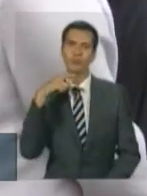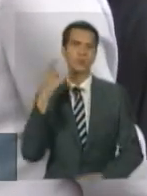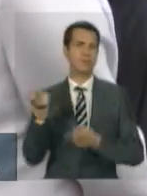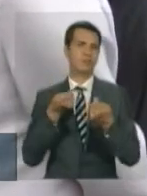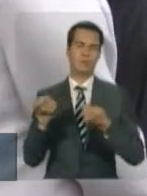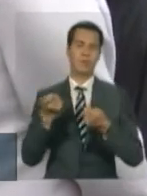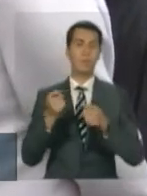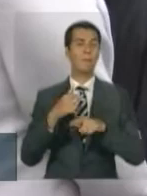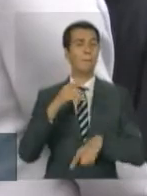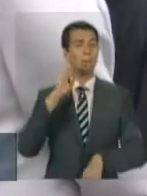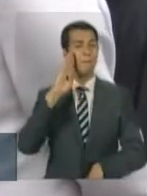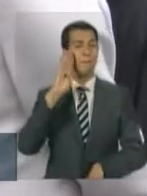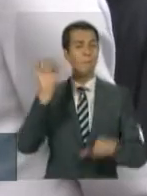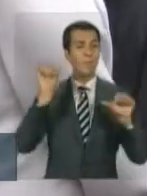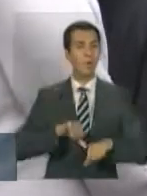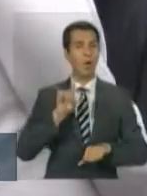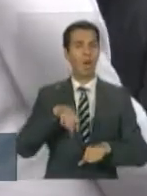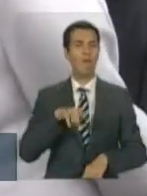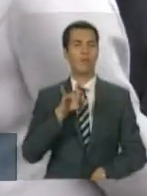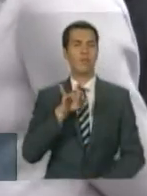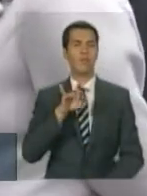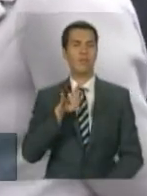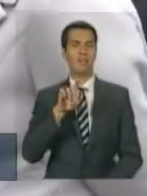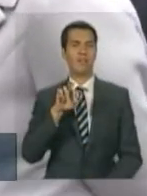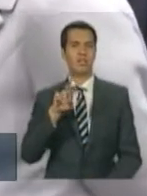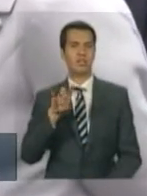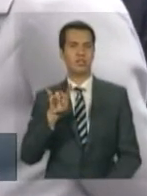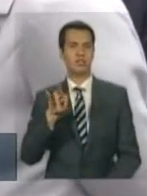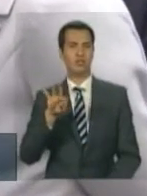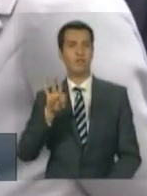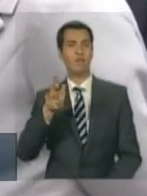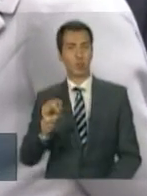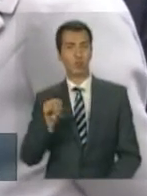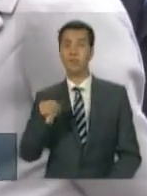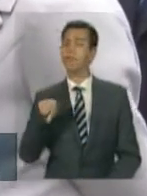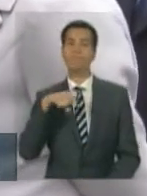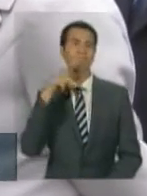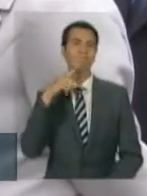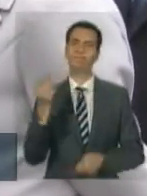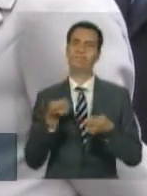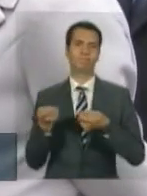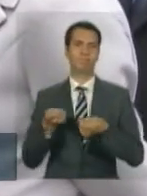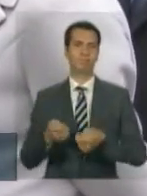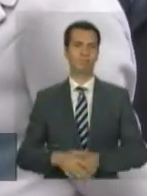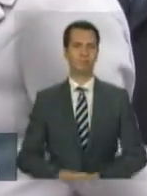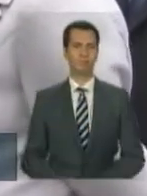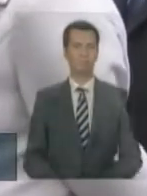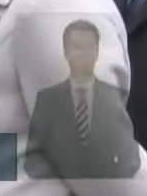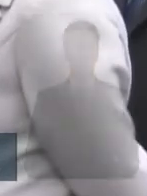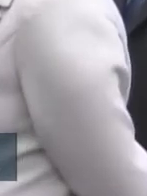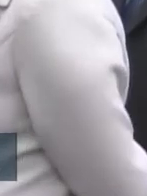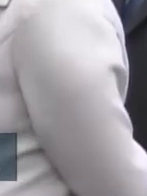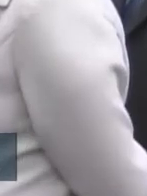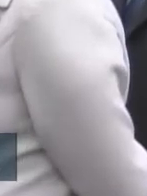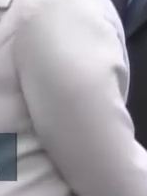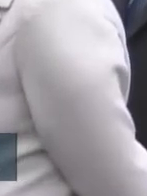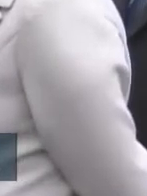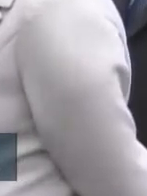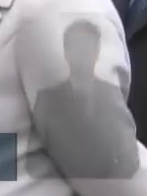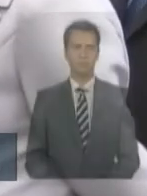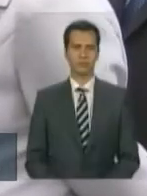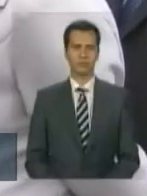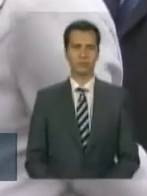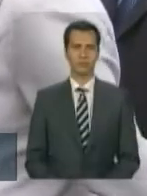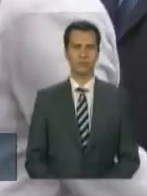derivativos over the counter. A senhora manifestou com claridade, então, em relação a essa proposta europeia? Não, eu acho que